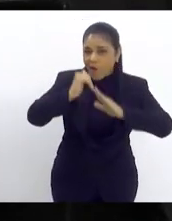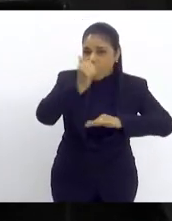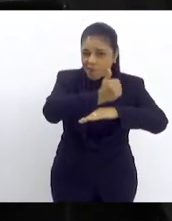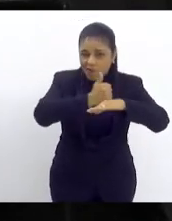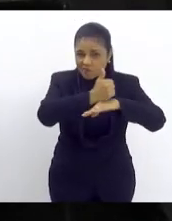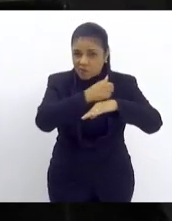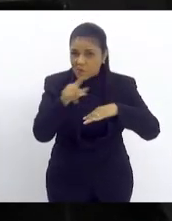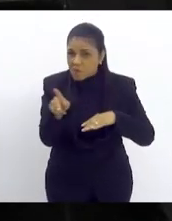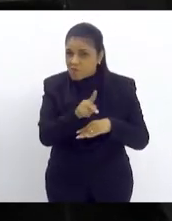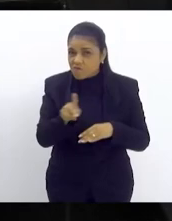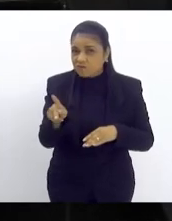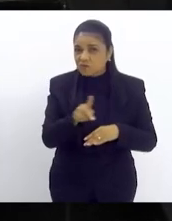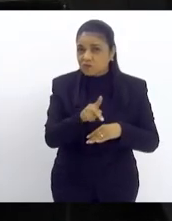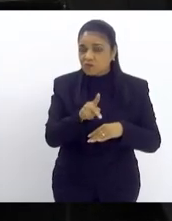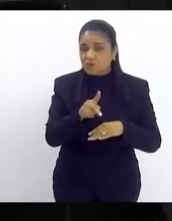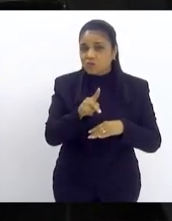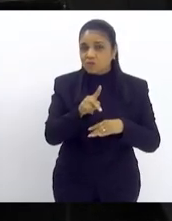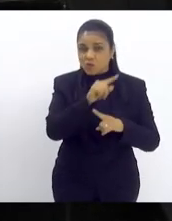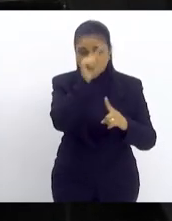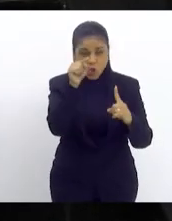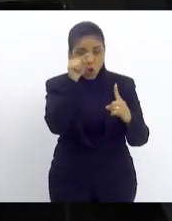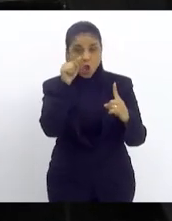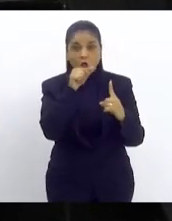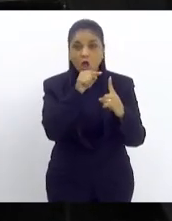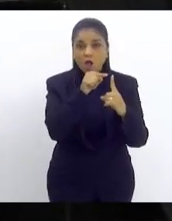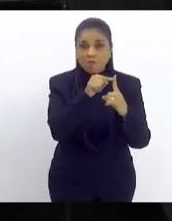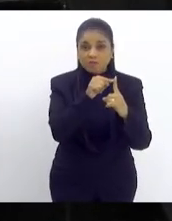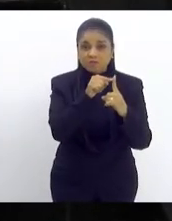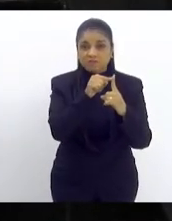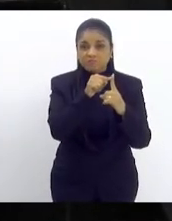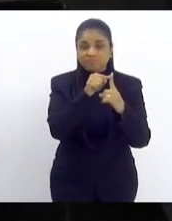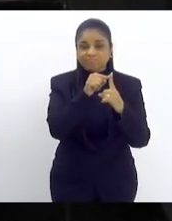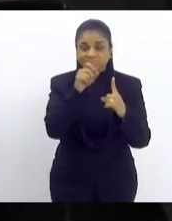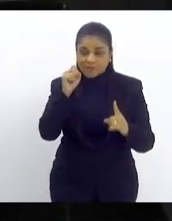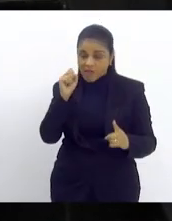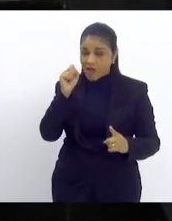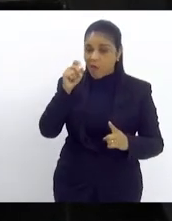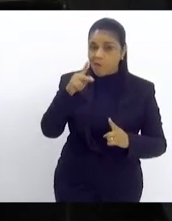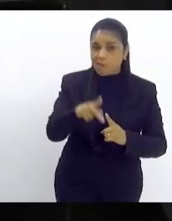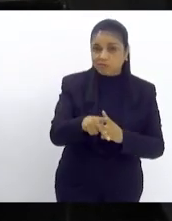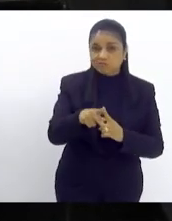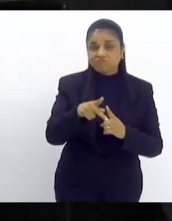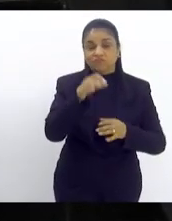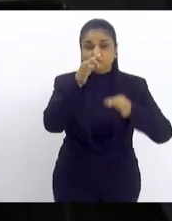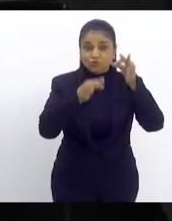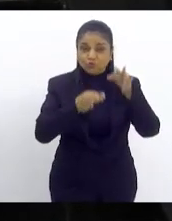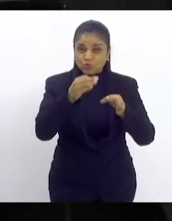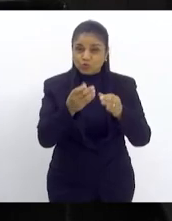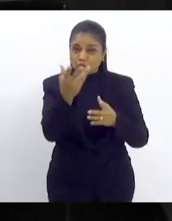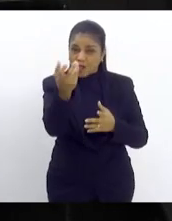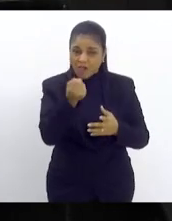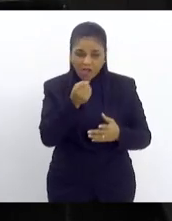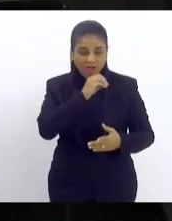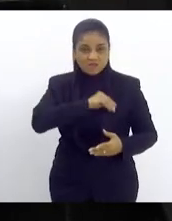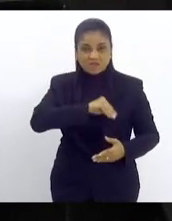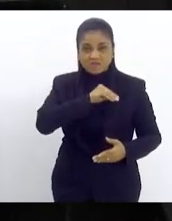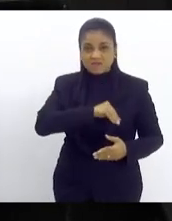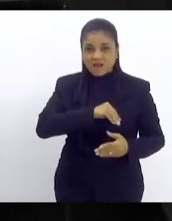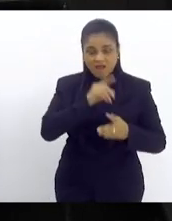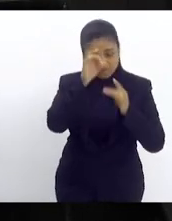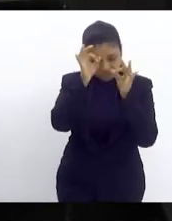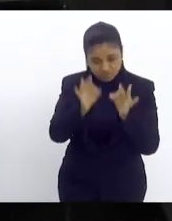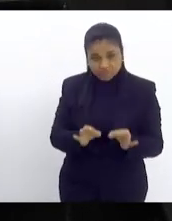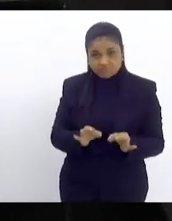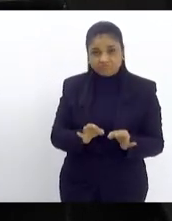que almejavam um final de carreira mais justo um final de carreira mais Digno